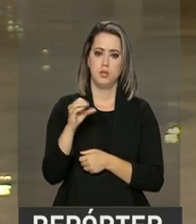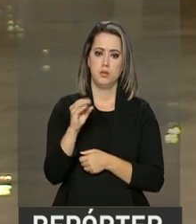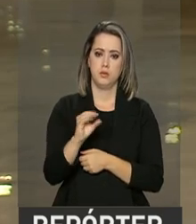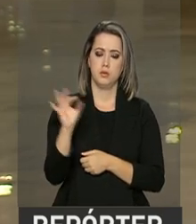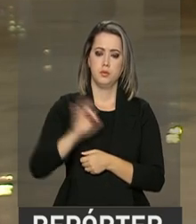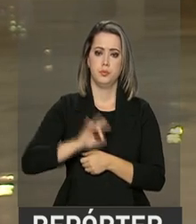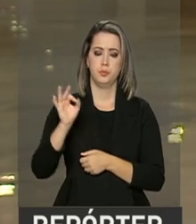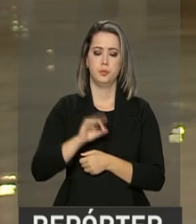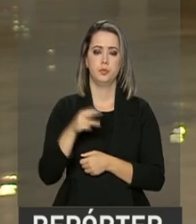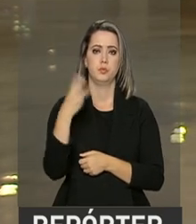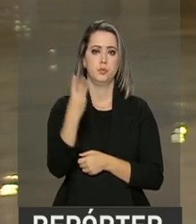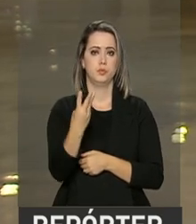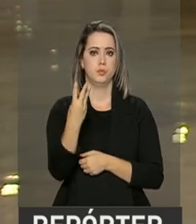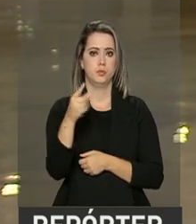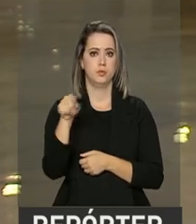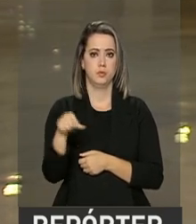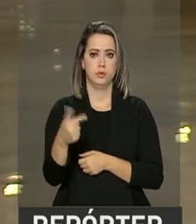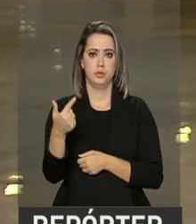3,90% para